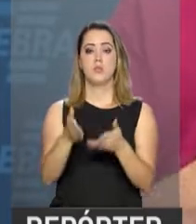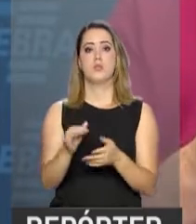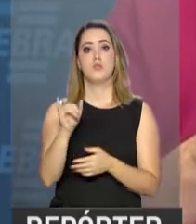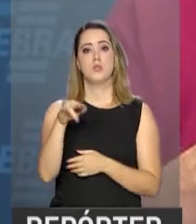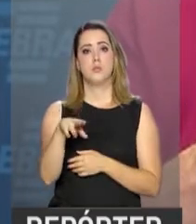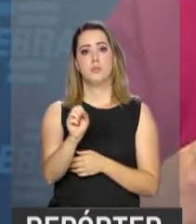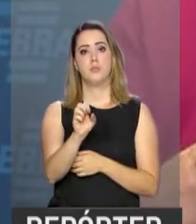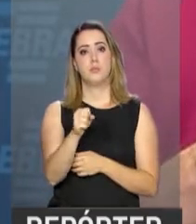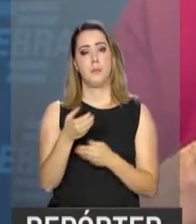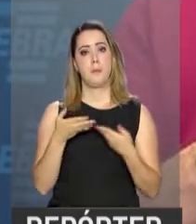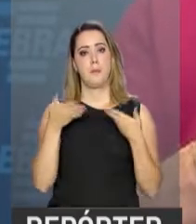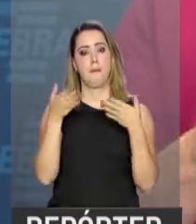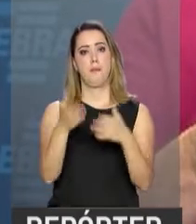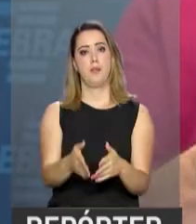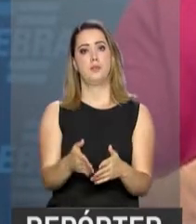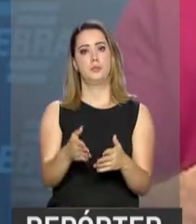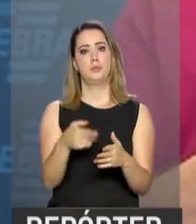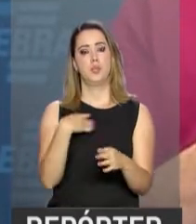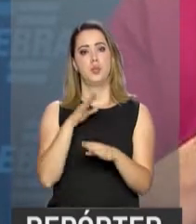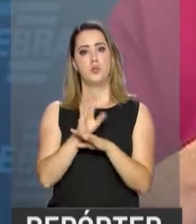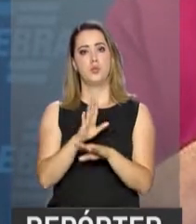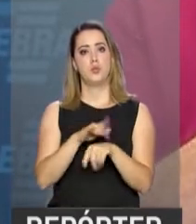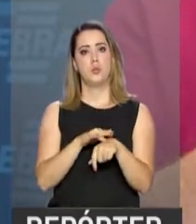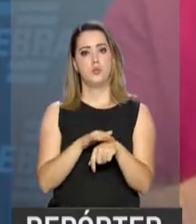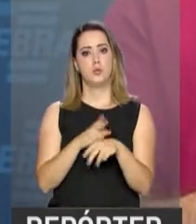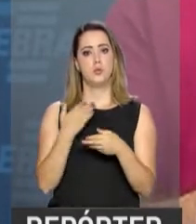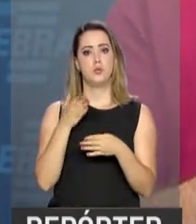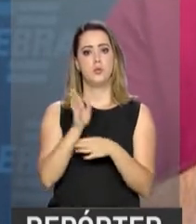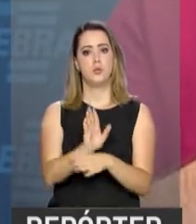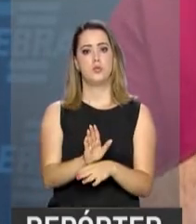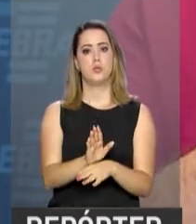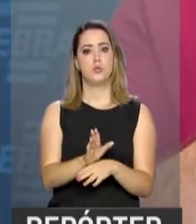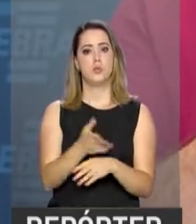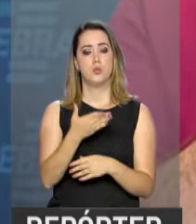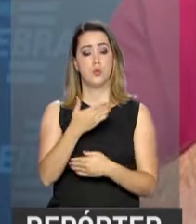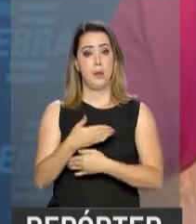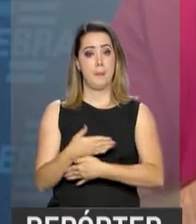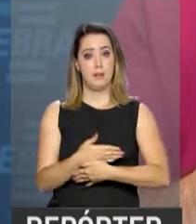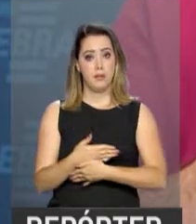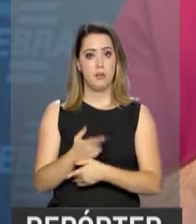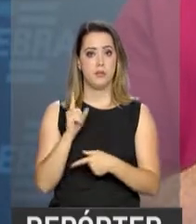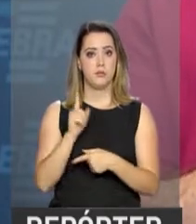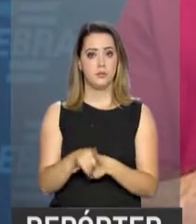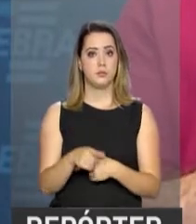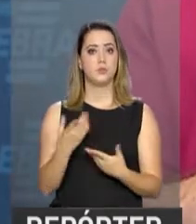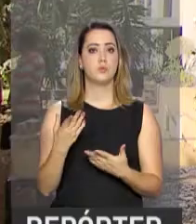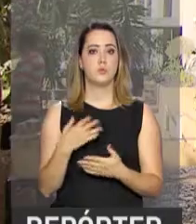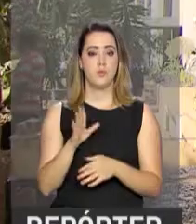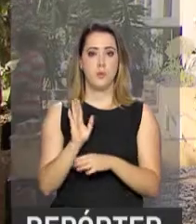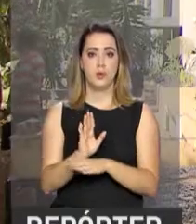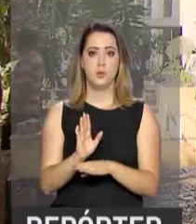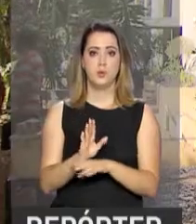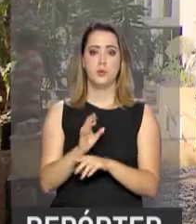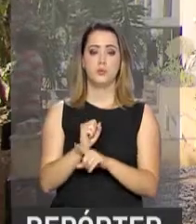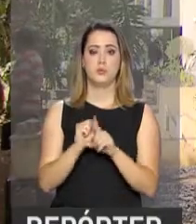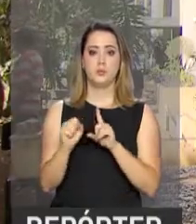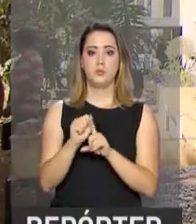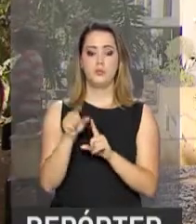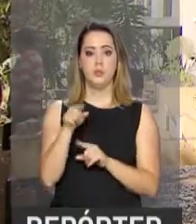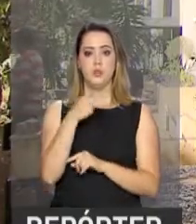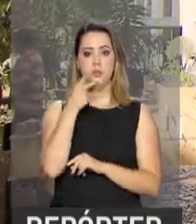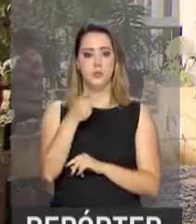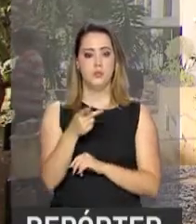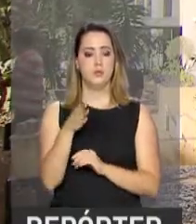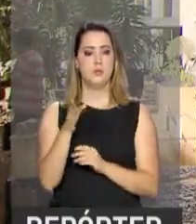de acesso ao auxílio doença auxílio maternidade e são os benefícios sociais o governo alerta que esse